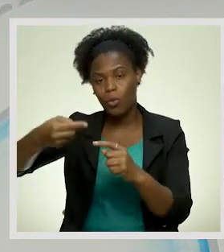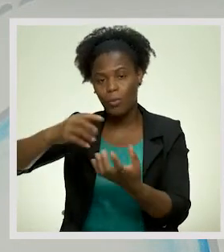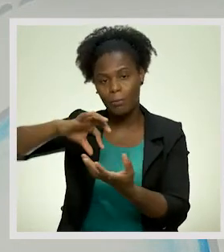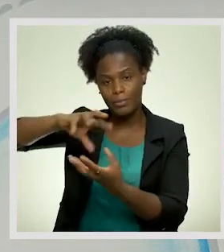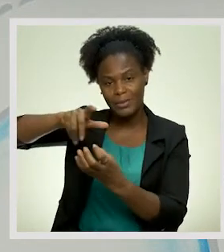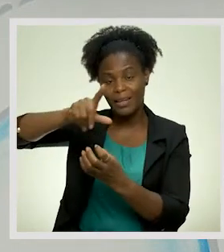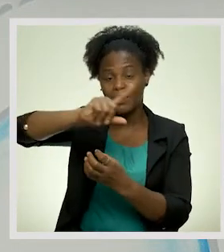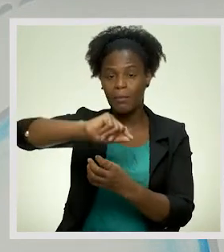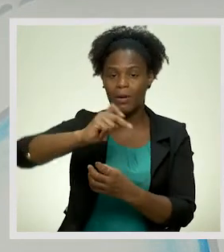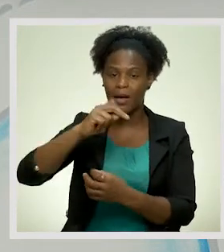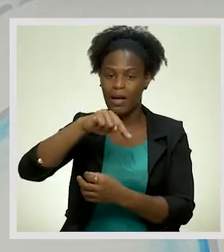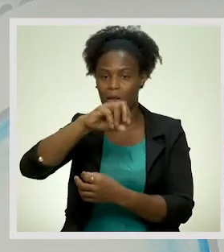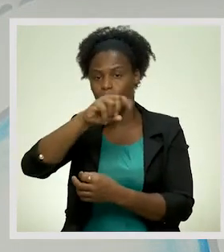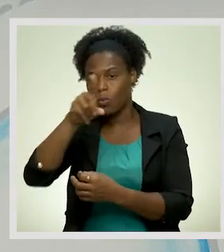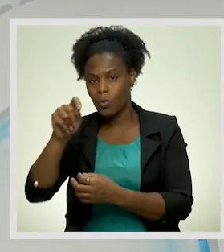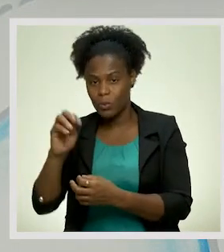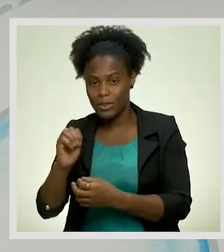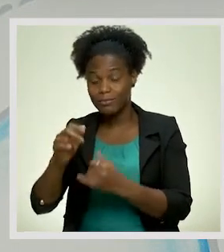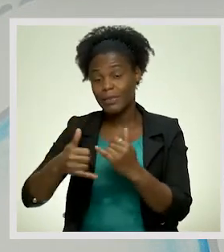que vamos falar